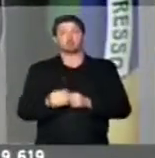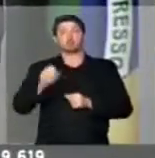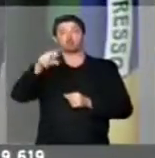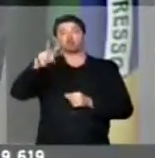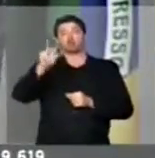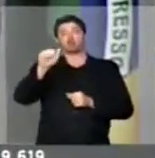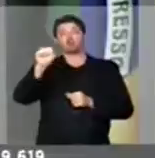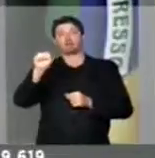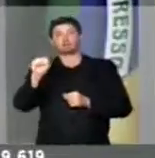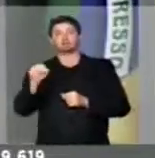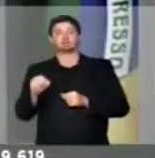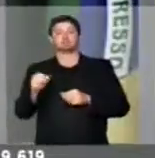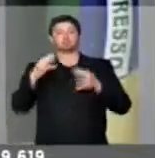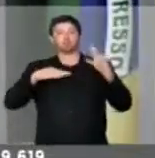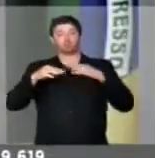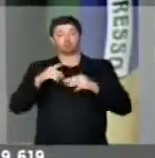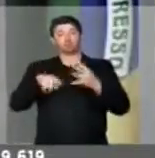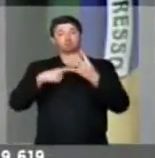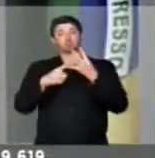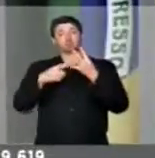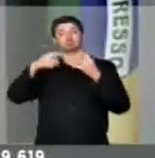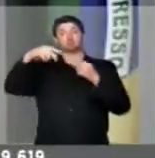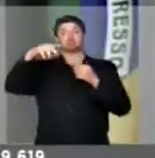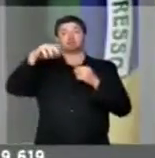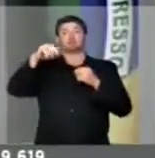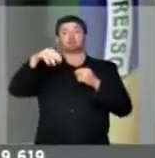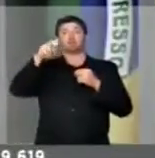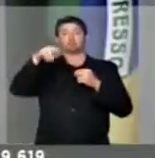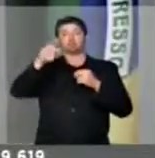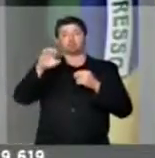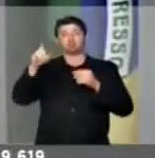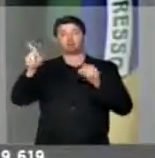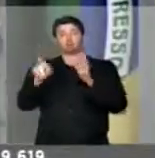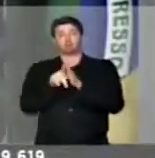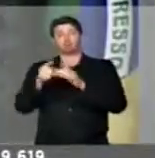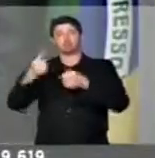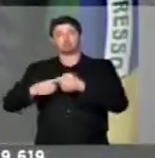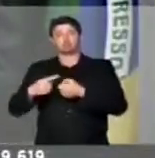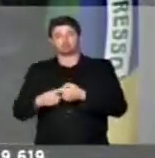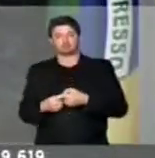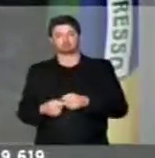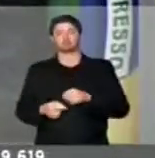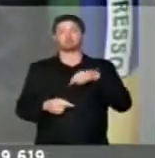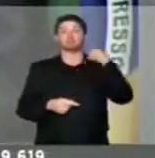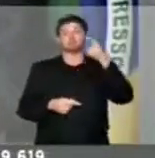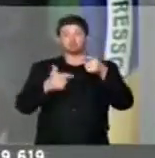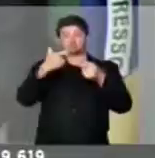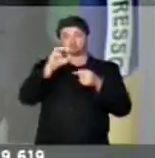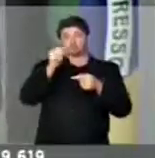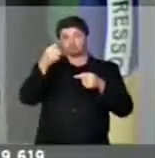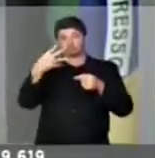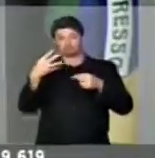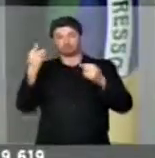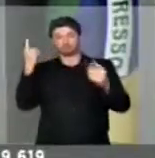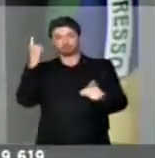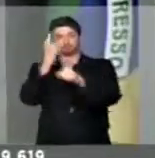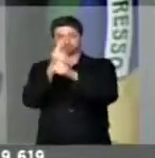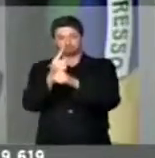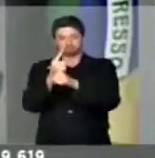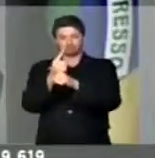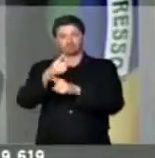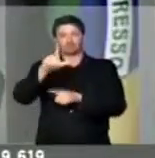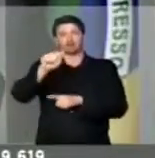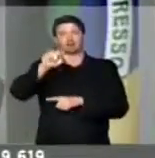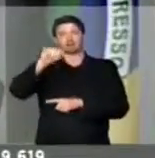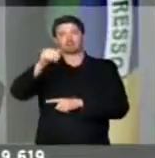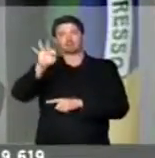do Turismo e Mário Negromonte, das Cidades. Em 2014, foi deflagrada a Operação